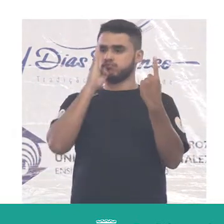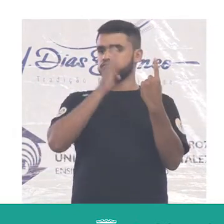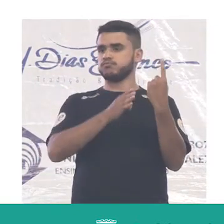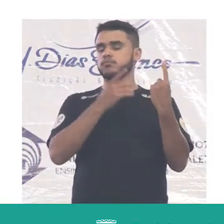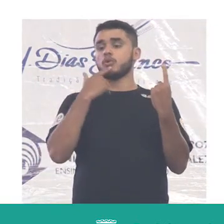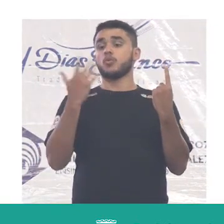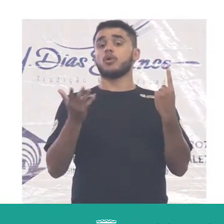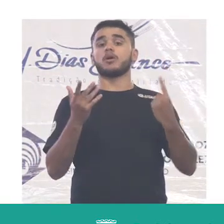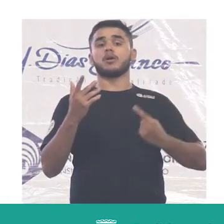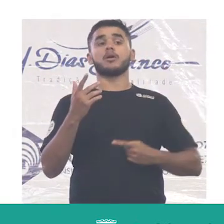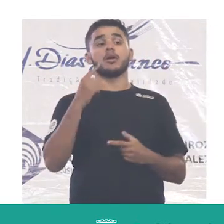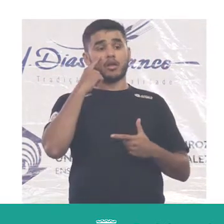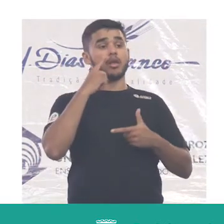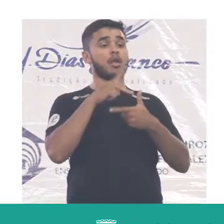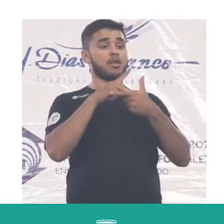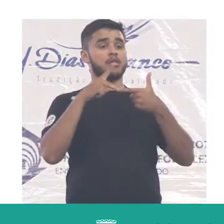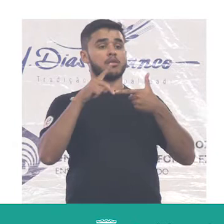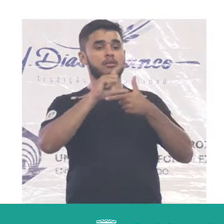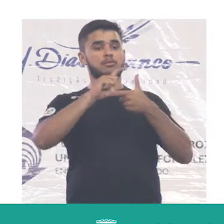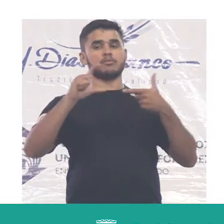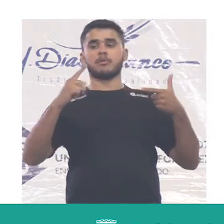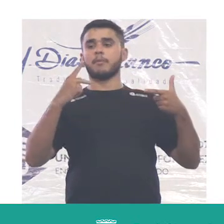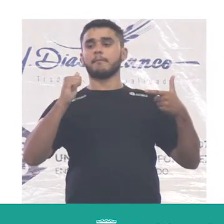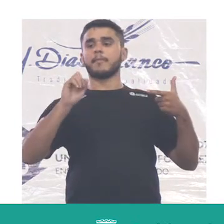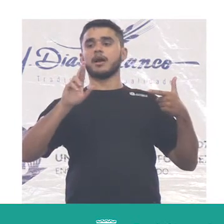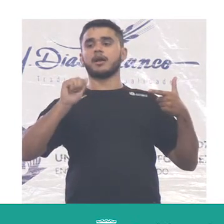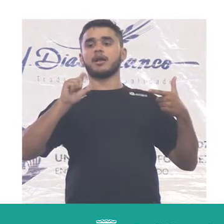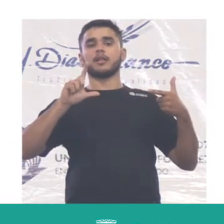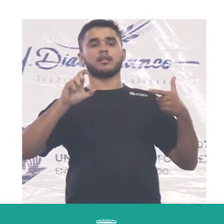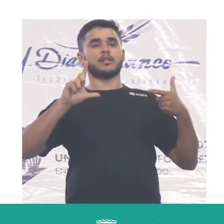é? Um paralelepípedo. Vamos ver aqui o enunciado.